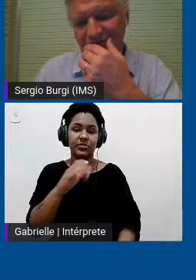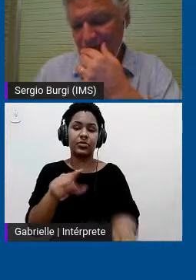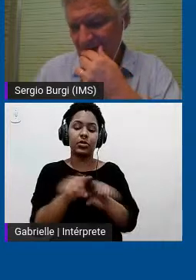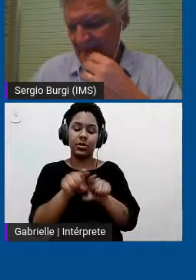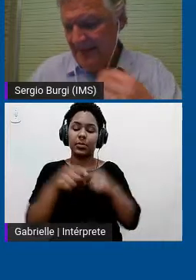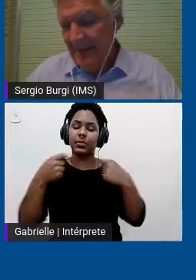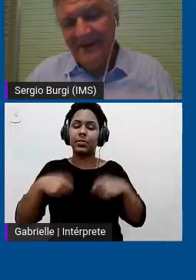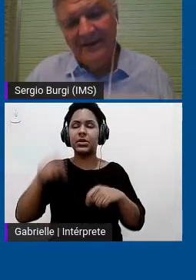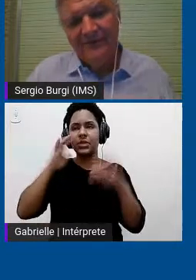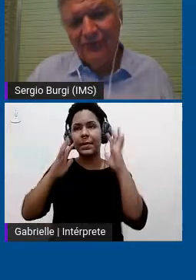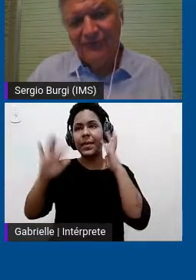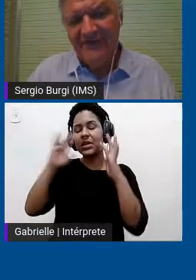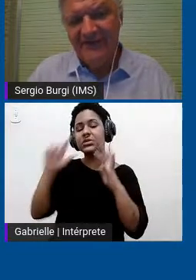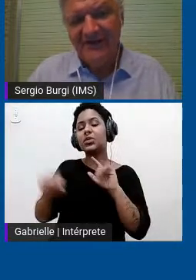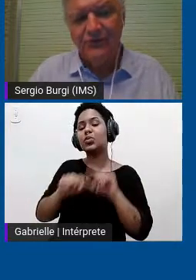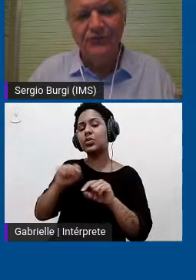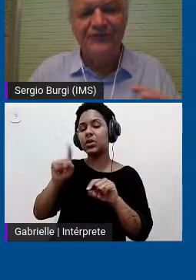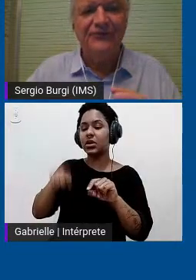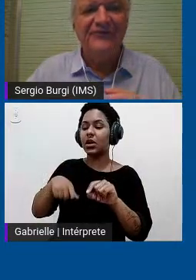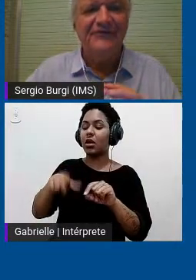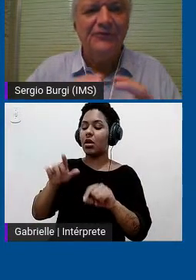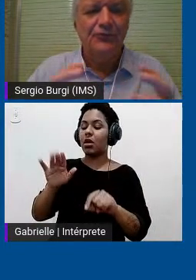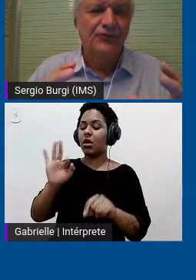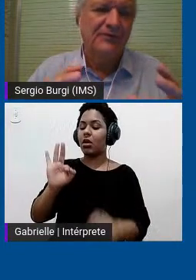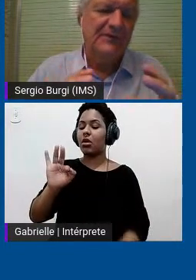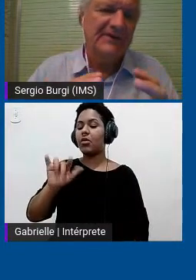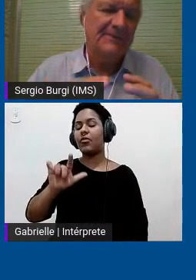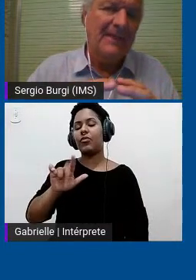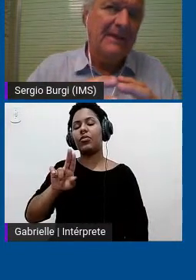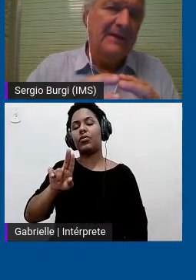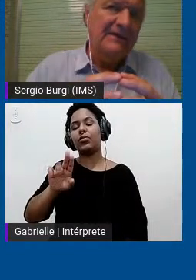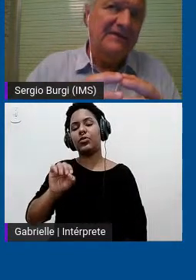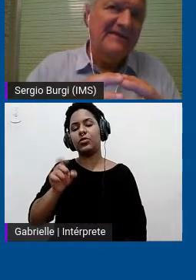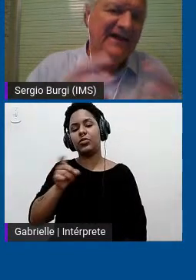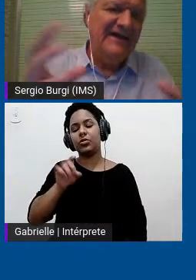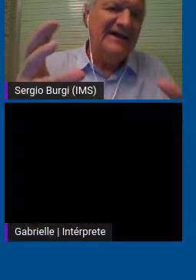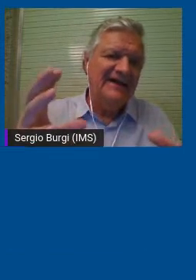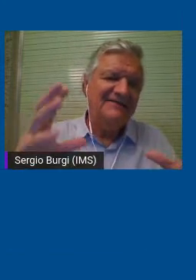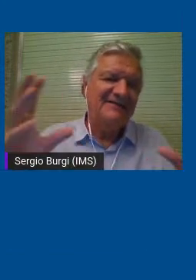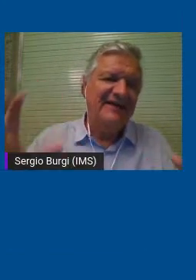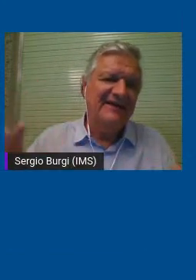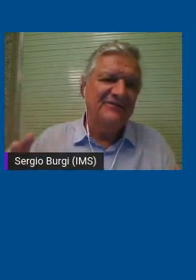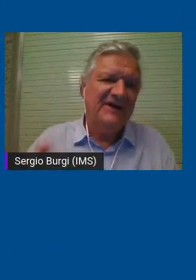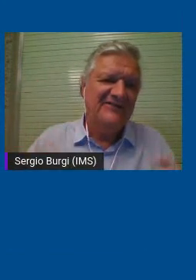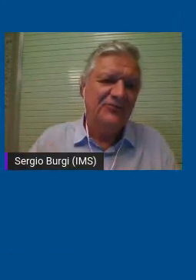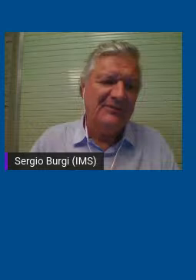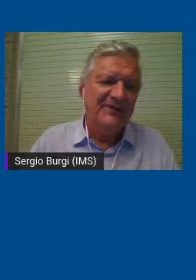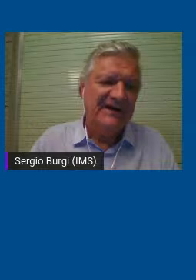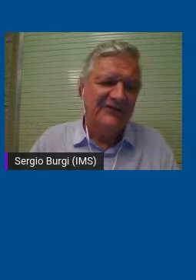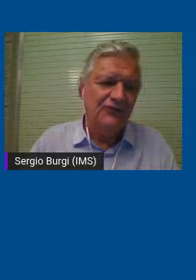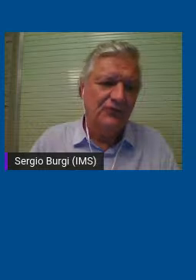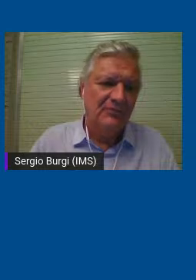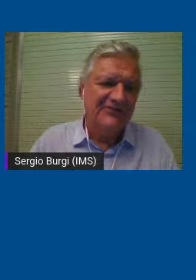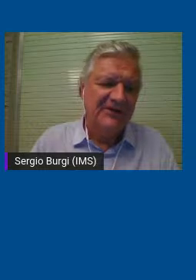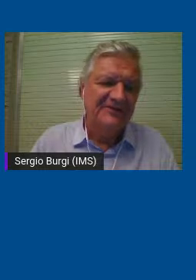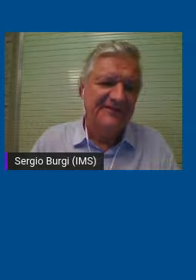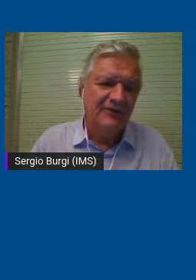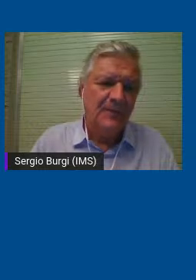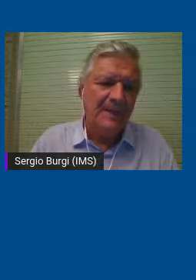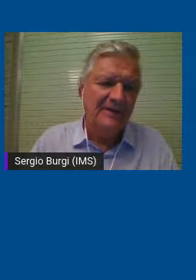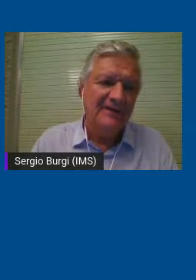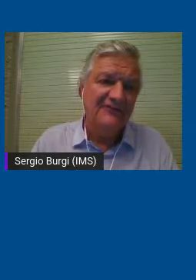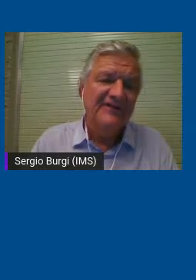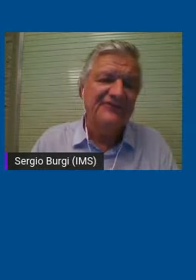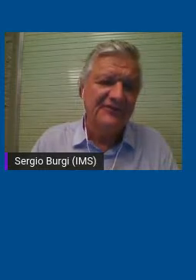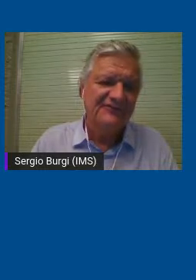seu sentido flusseriano, no seu sentido que dá a essa ideia de imagem por aparato uma